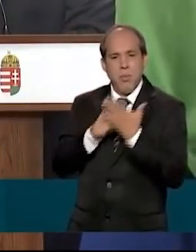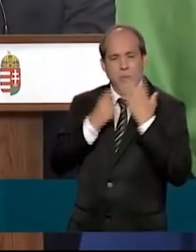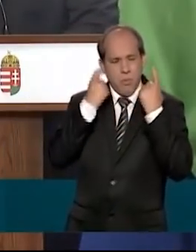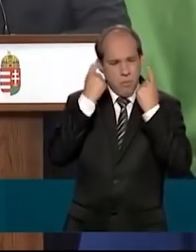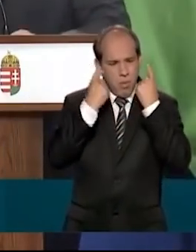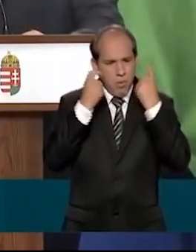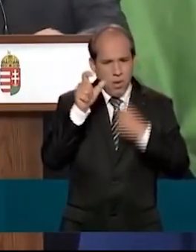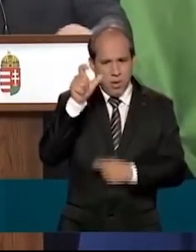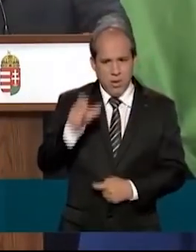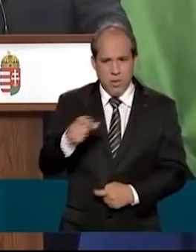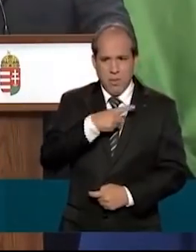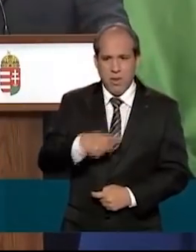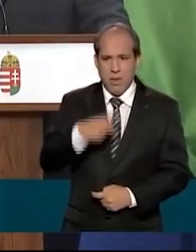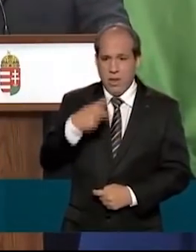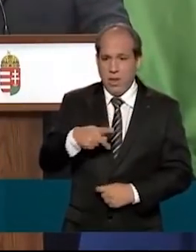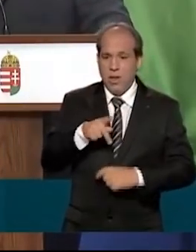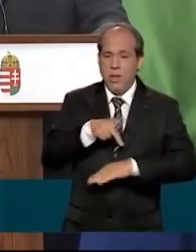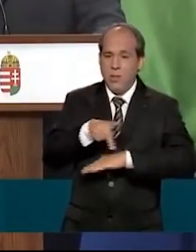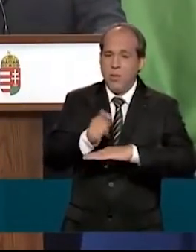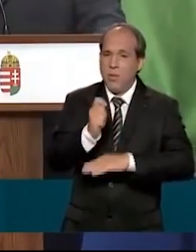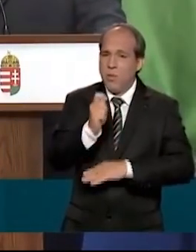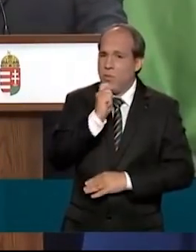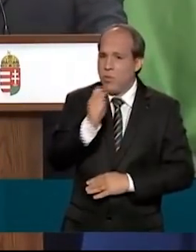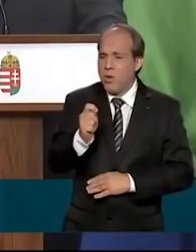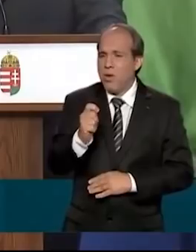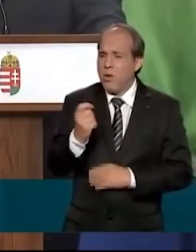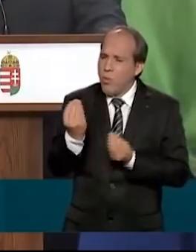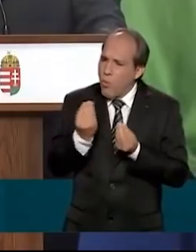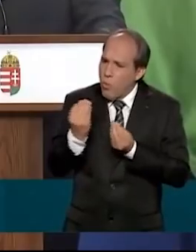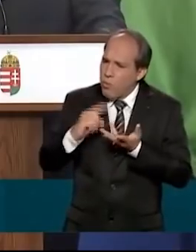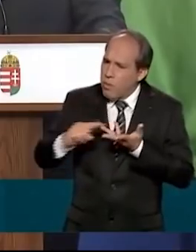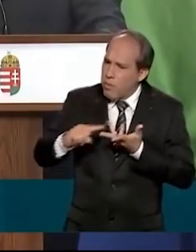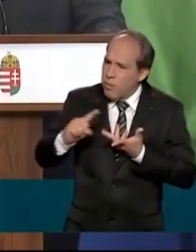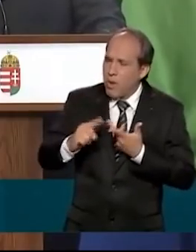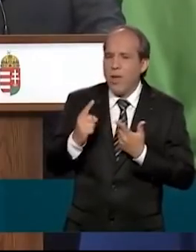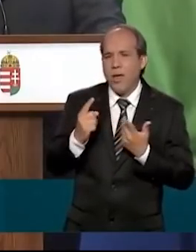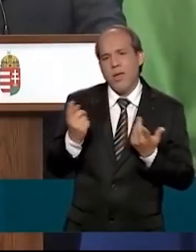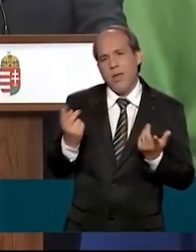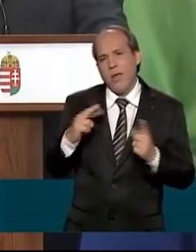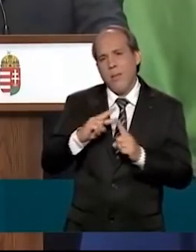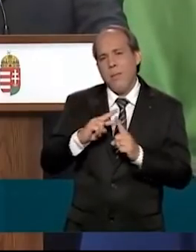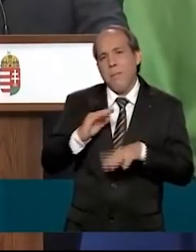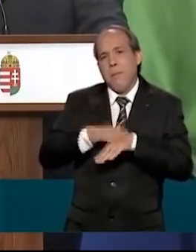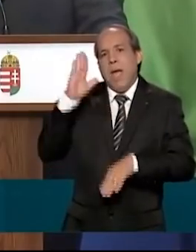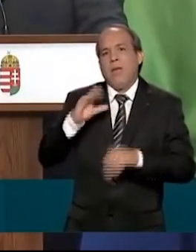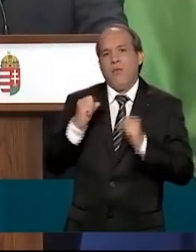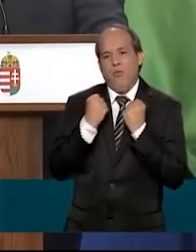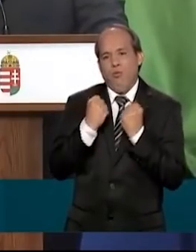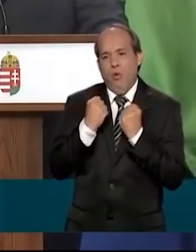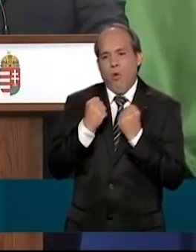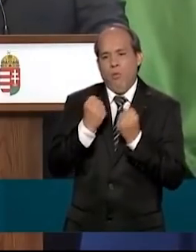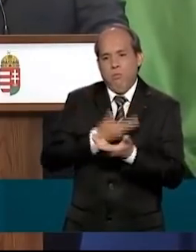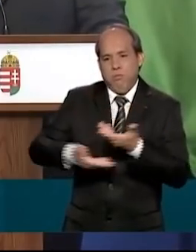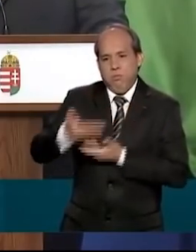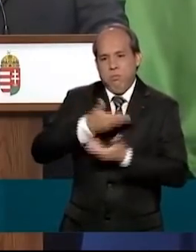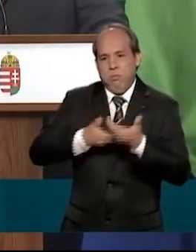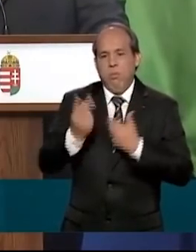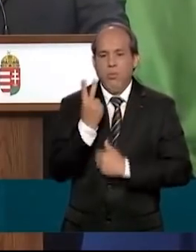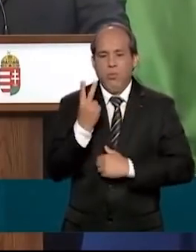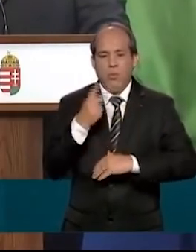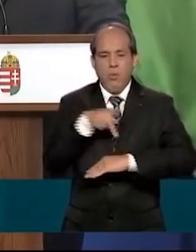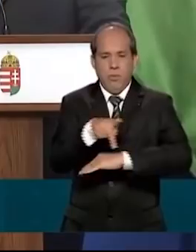presidente da Hungria e isso faz apenas fortalecer é cada vez mais esse nosso relacionamento